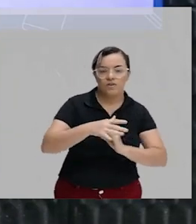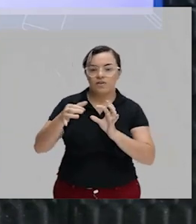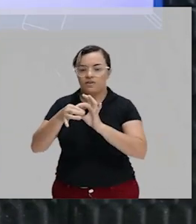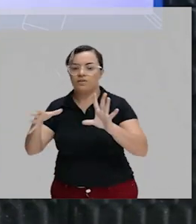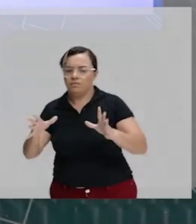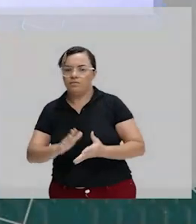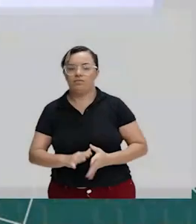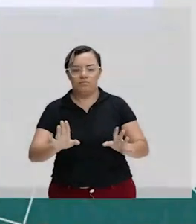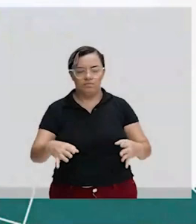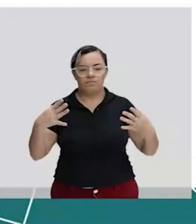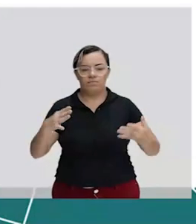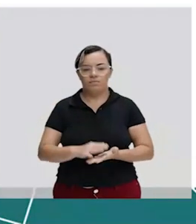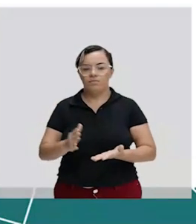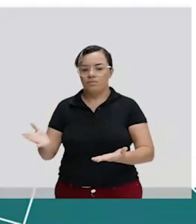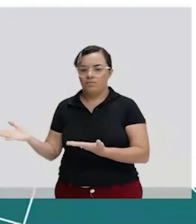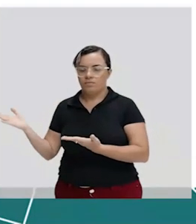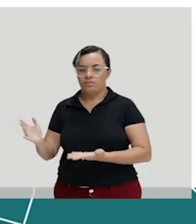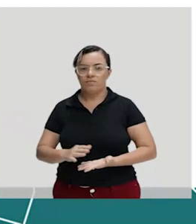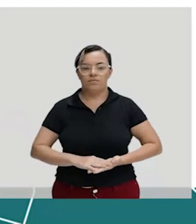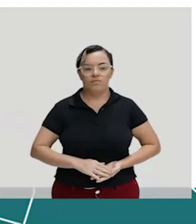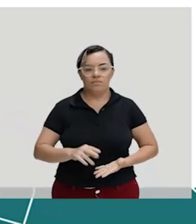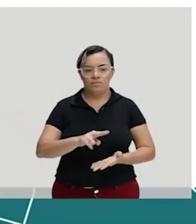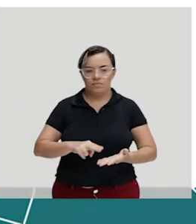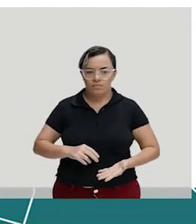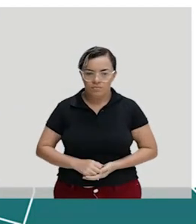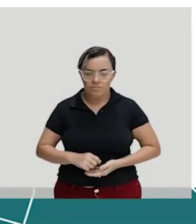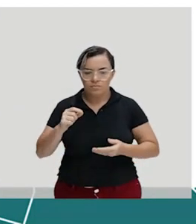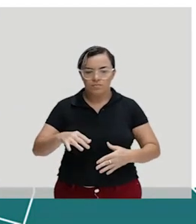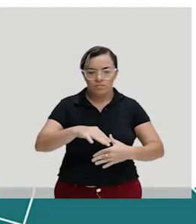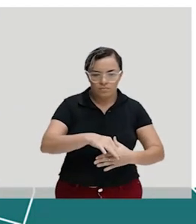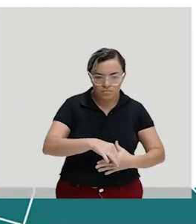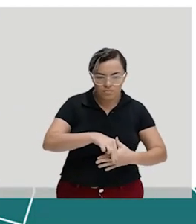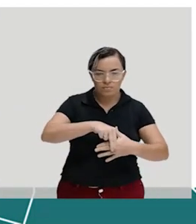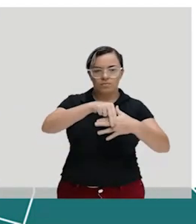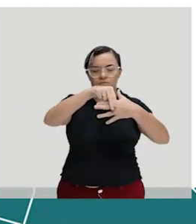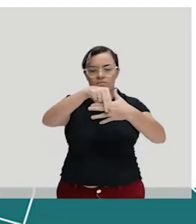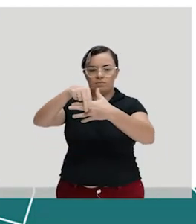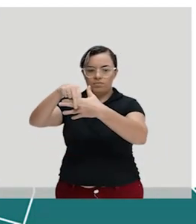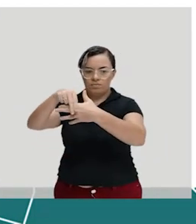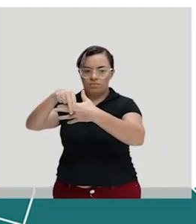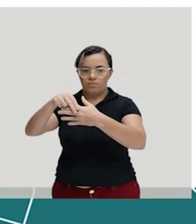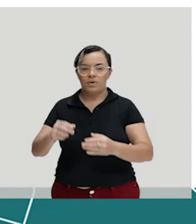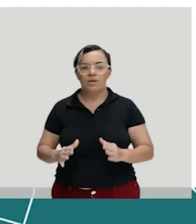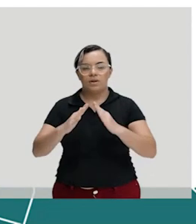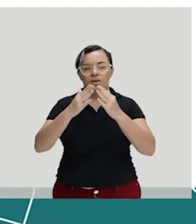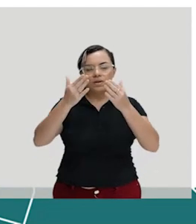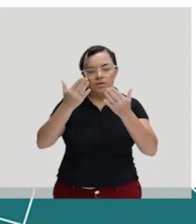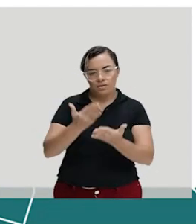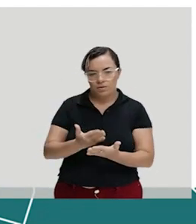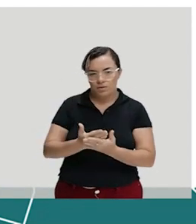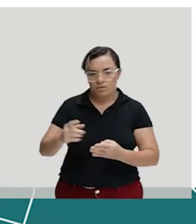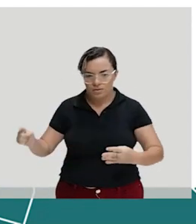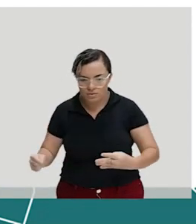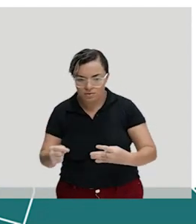olha só presta bem atenção este cordel vai falar da escola simbolista que fez bonitos poemas na arte dos